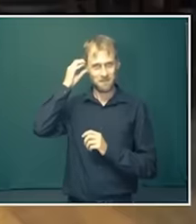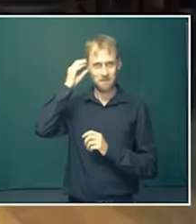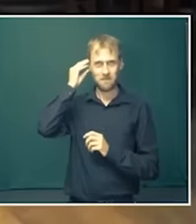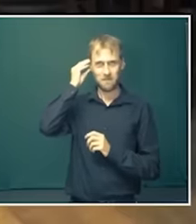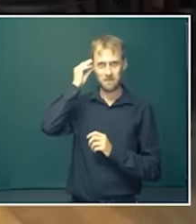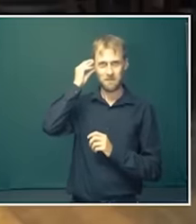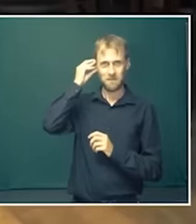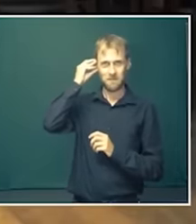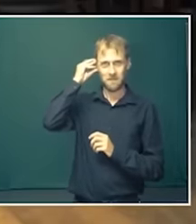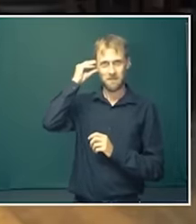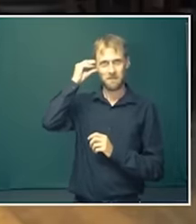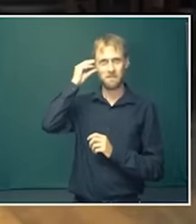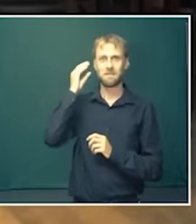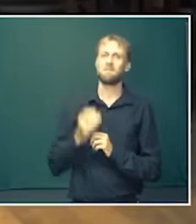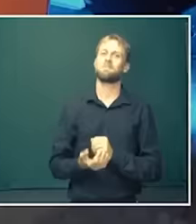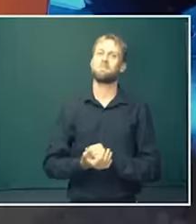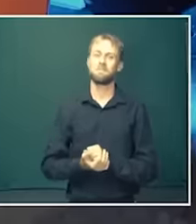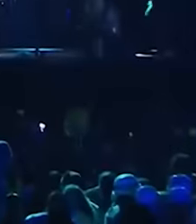Uou!